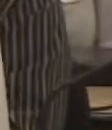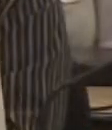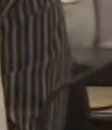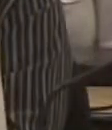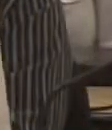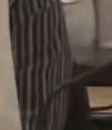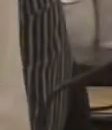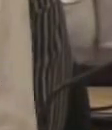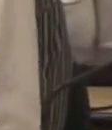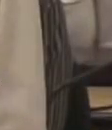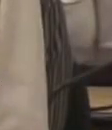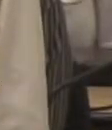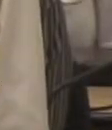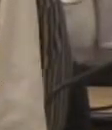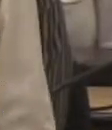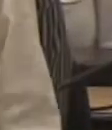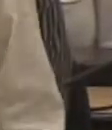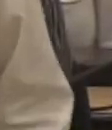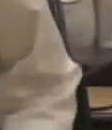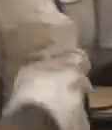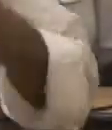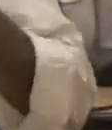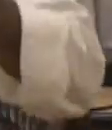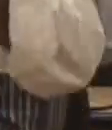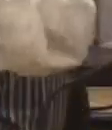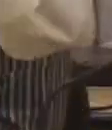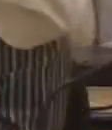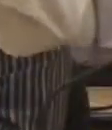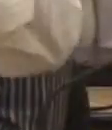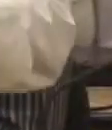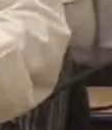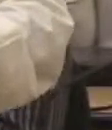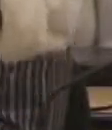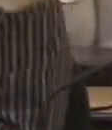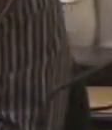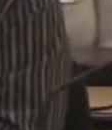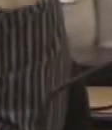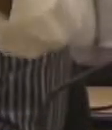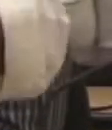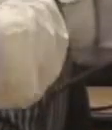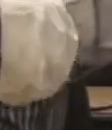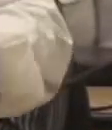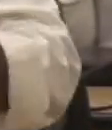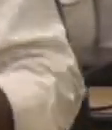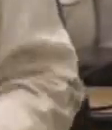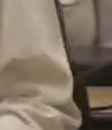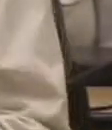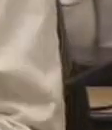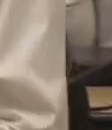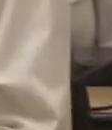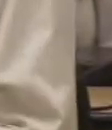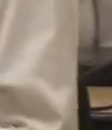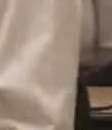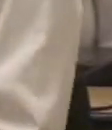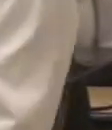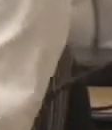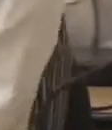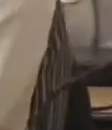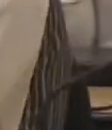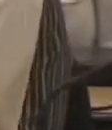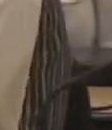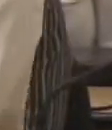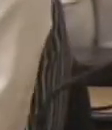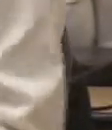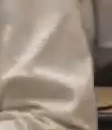Austrália, não tem escola diferenciada. Rico e pobre, uniformizado, escola dia inteiro, período integral,